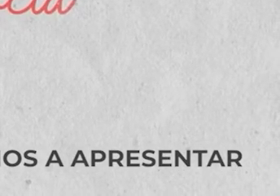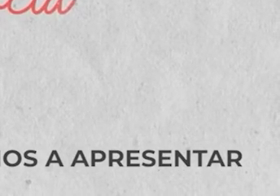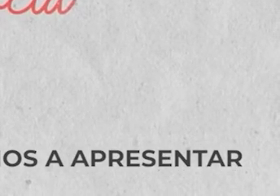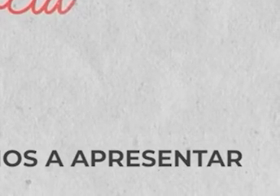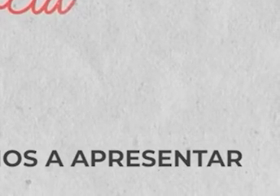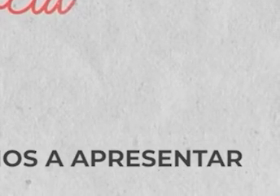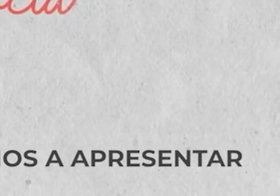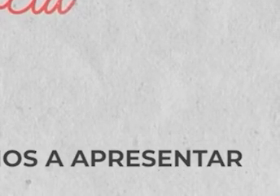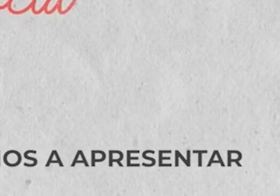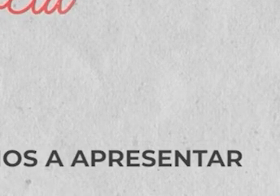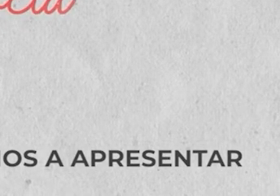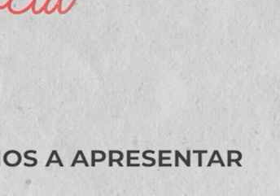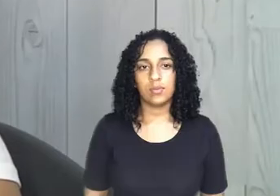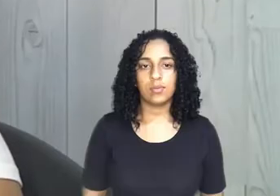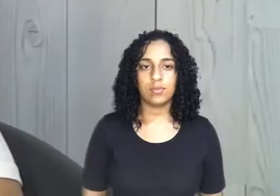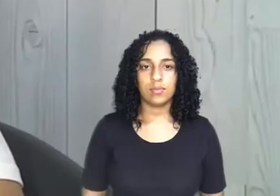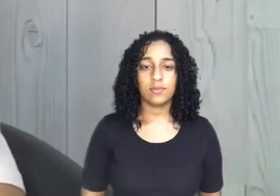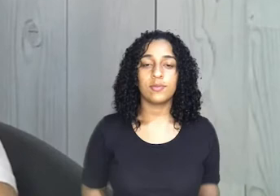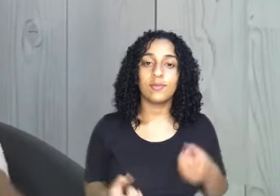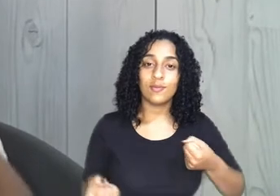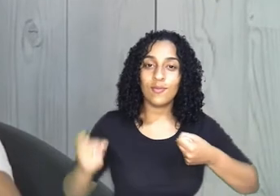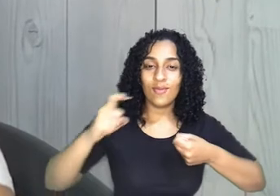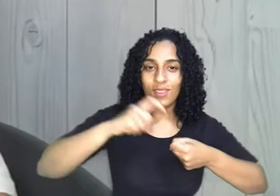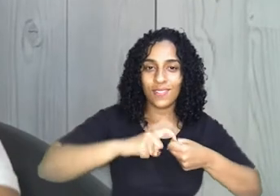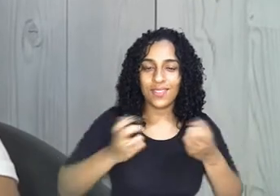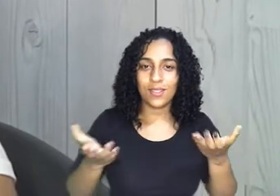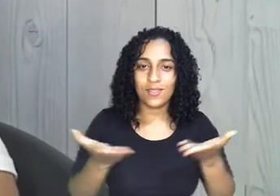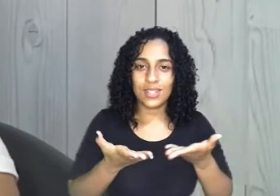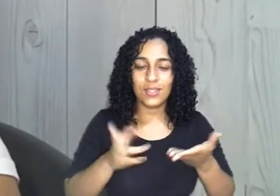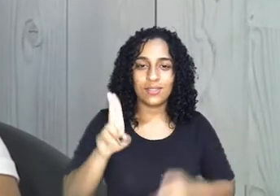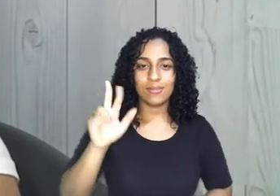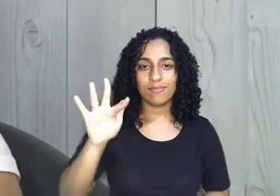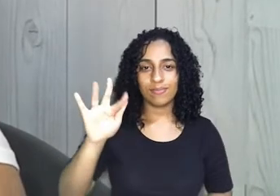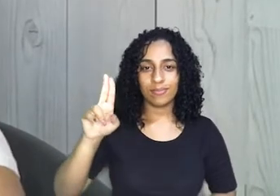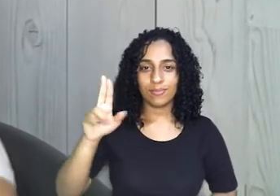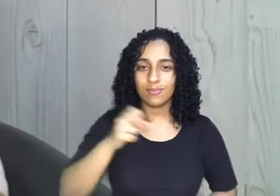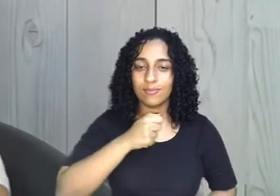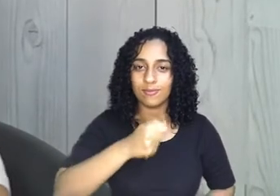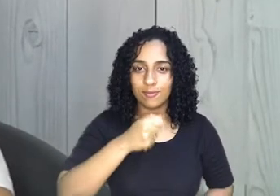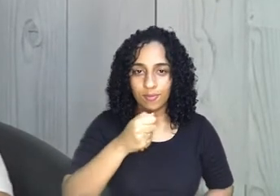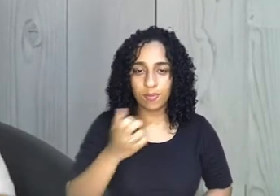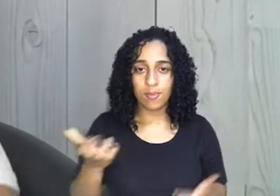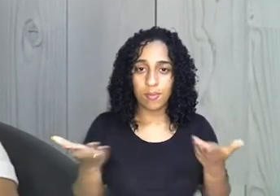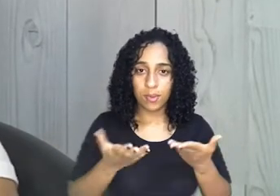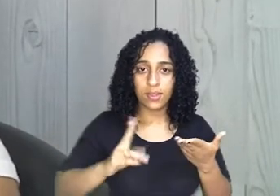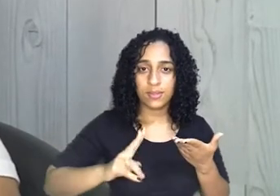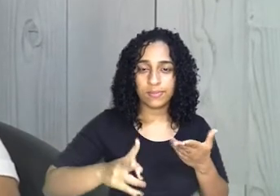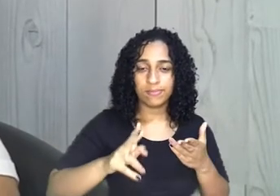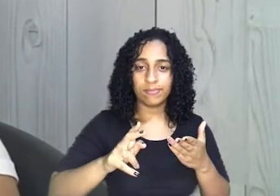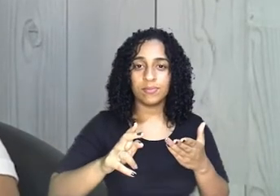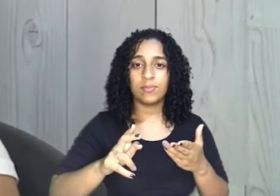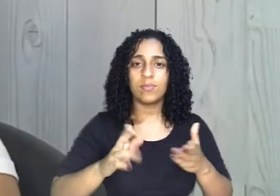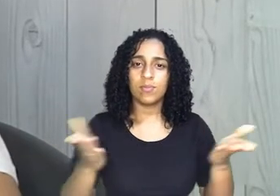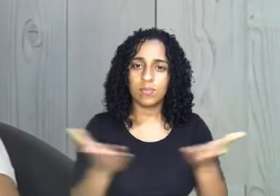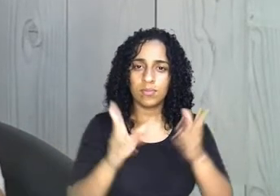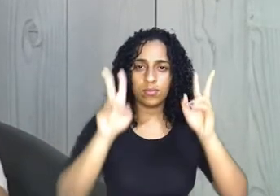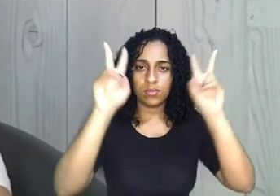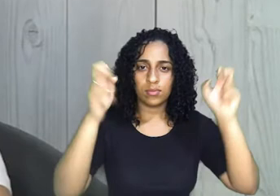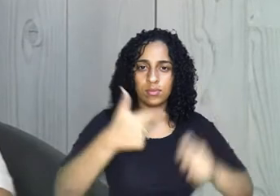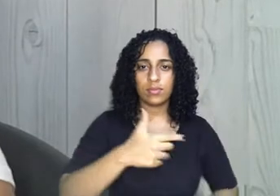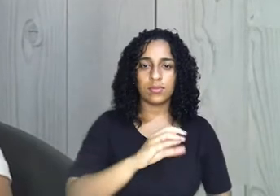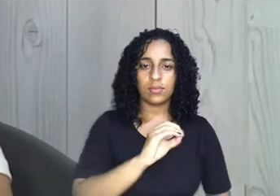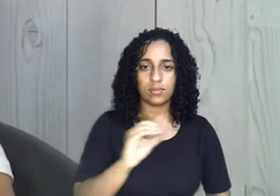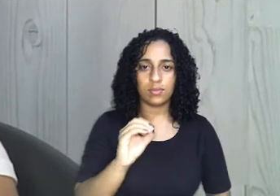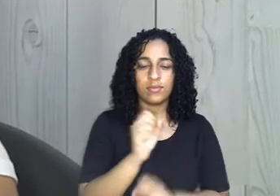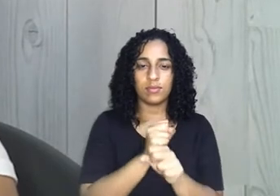nós estamos de volta com o urso entrevista dando sequência ao nosso programa que tem como tema o